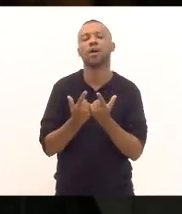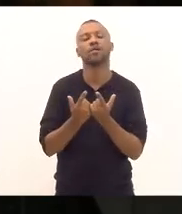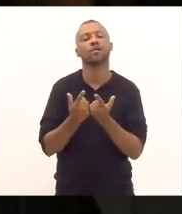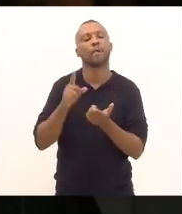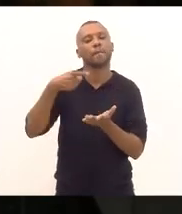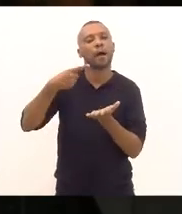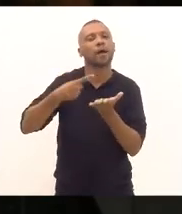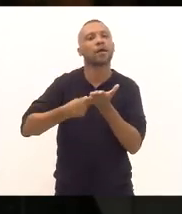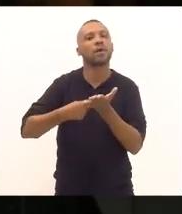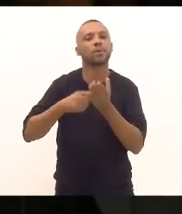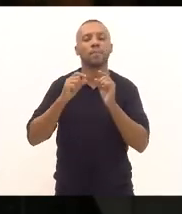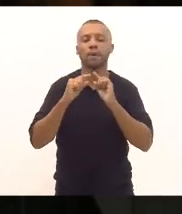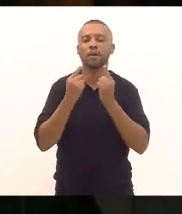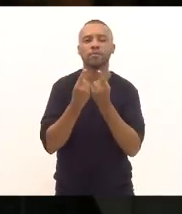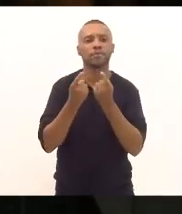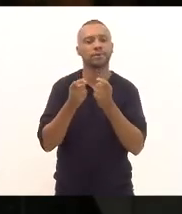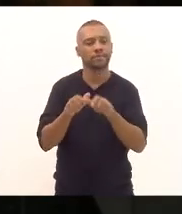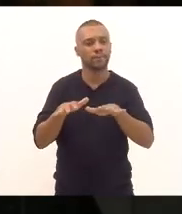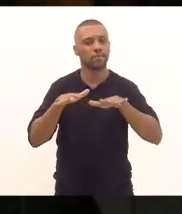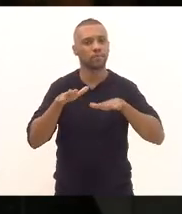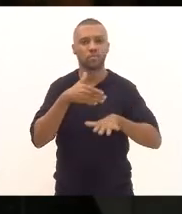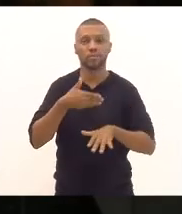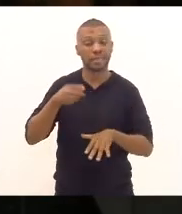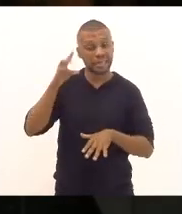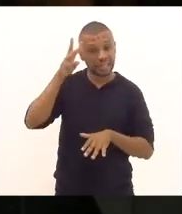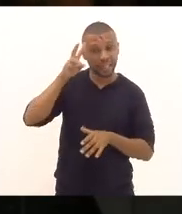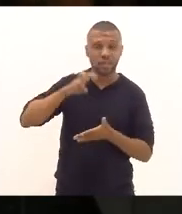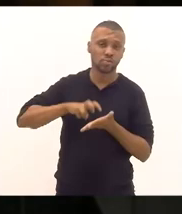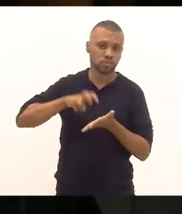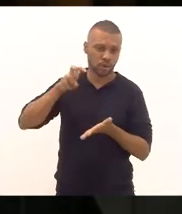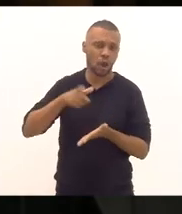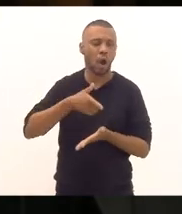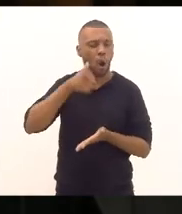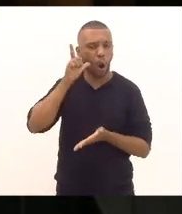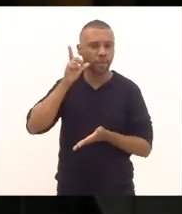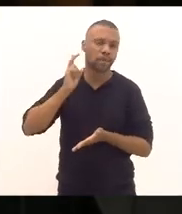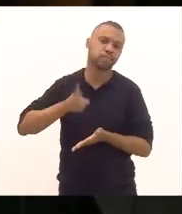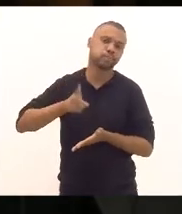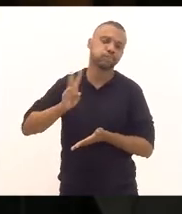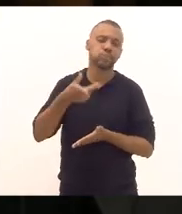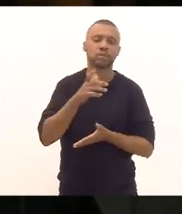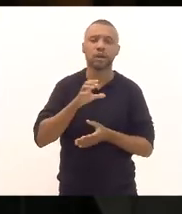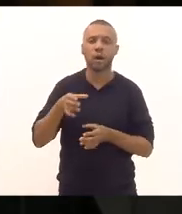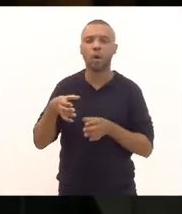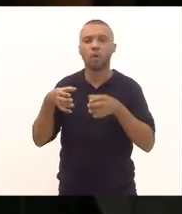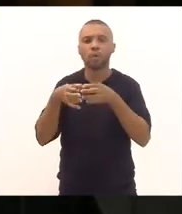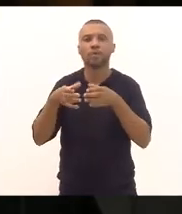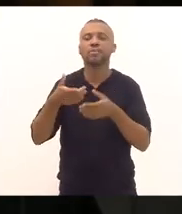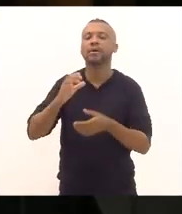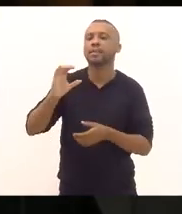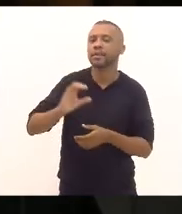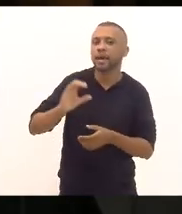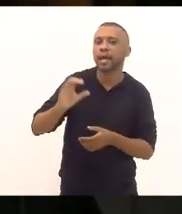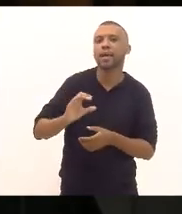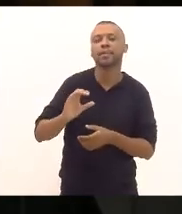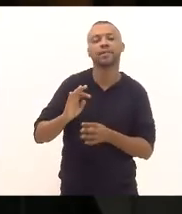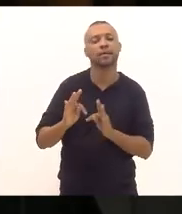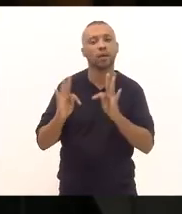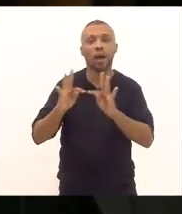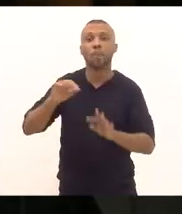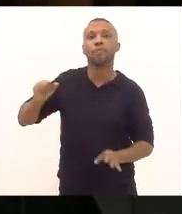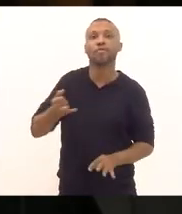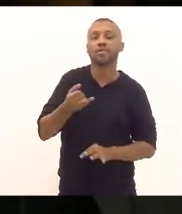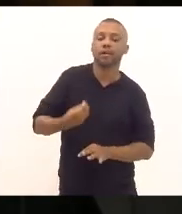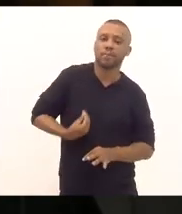audiência pública na verdade na terça-feira de manhã ontem mesmo da comissão de educação da comissão de ciência e tecnologia Aproveita que a